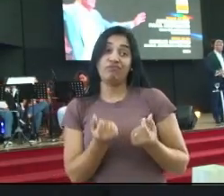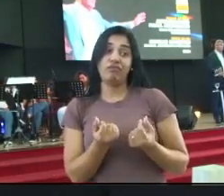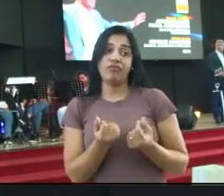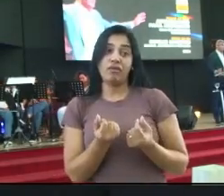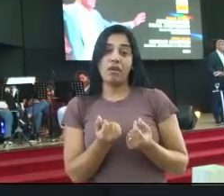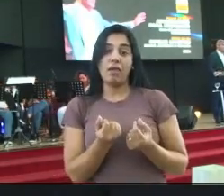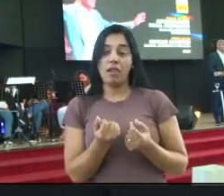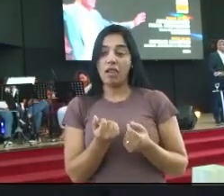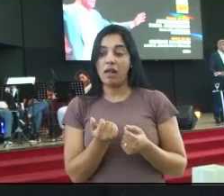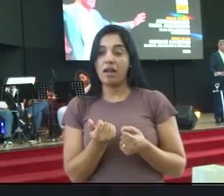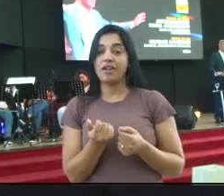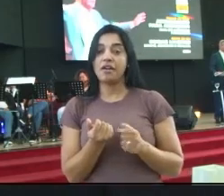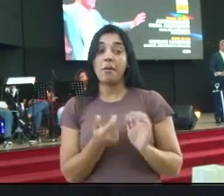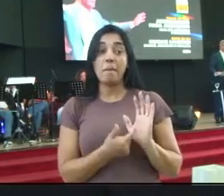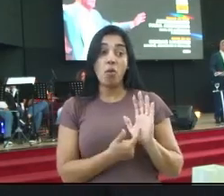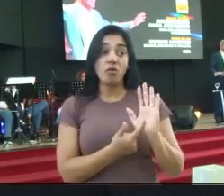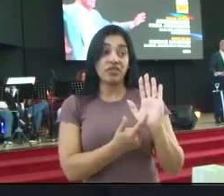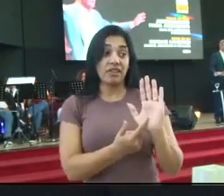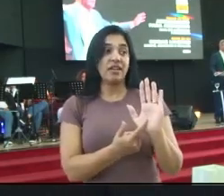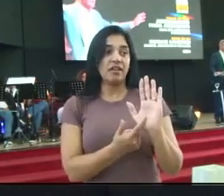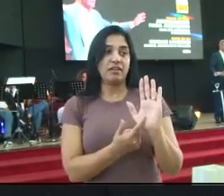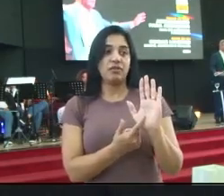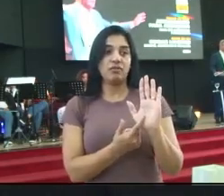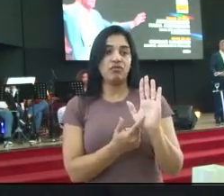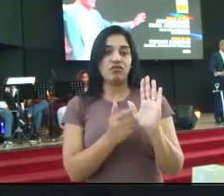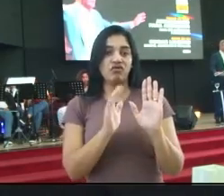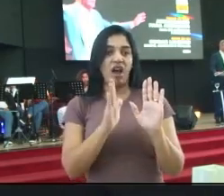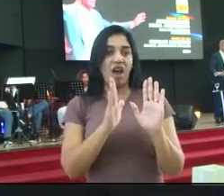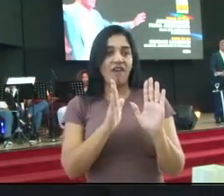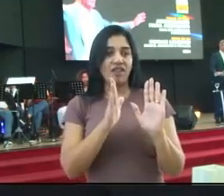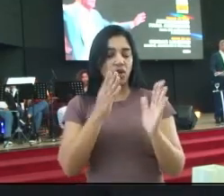Esta é uma estatística exposta na CNN.